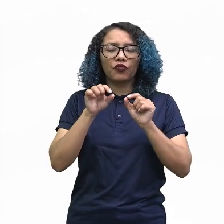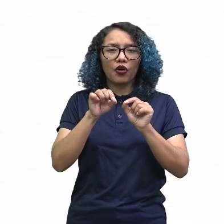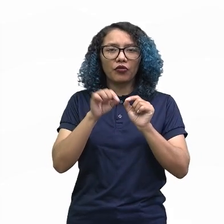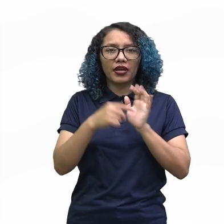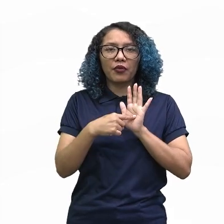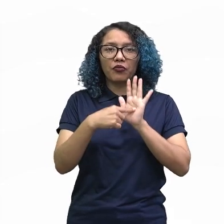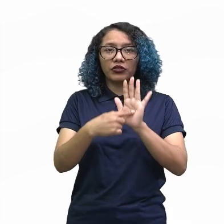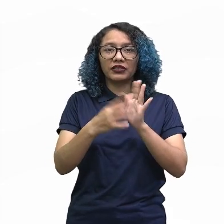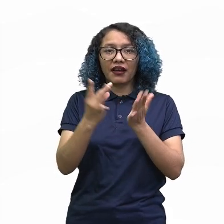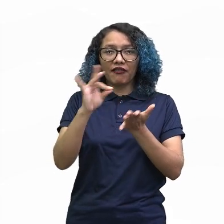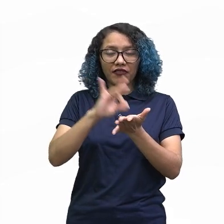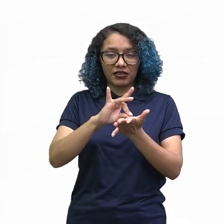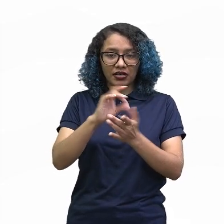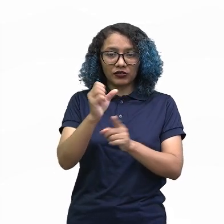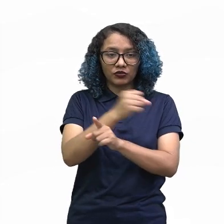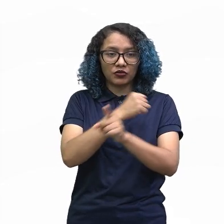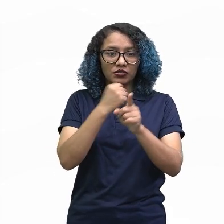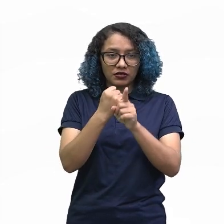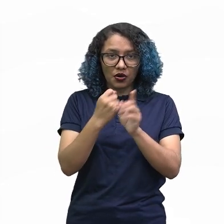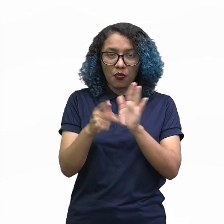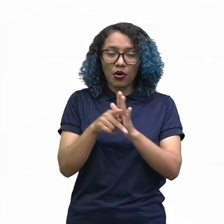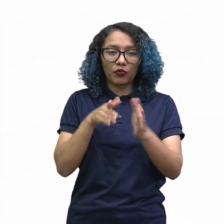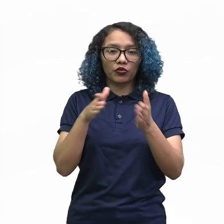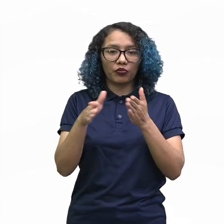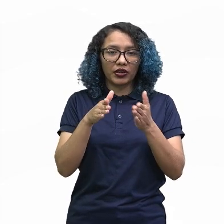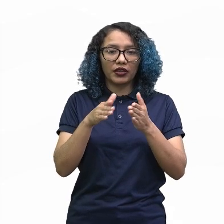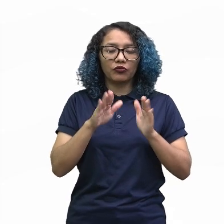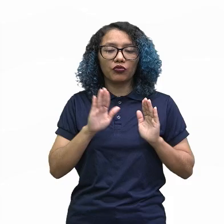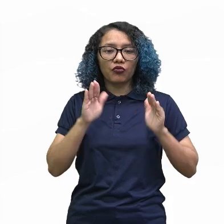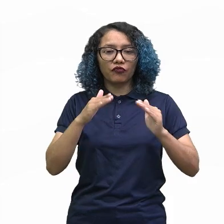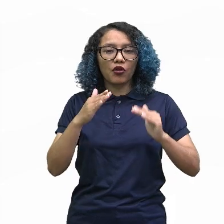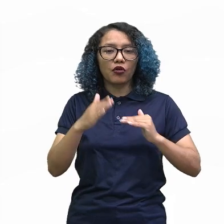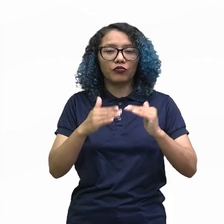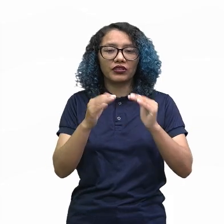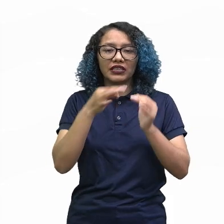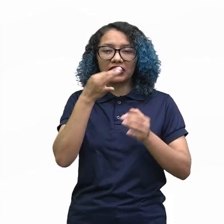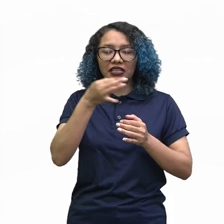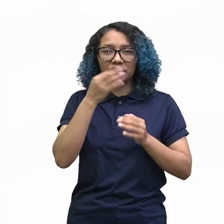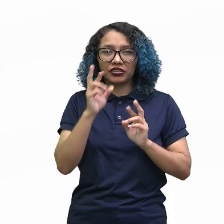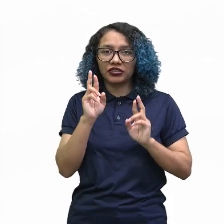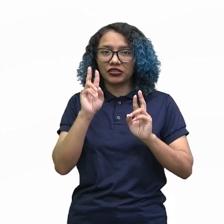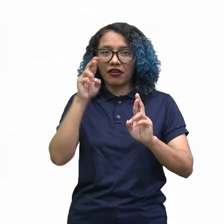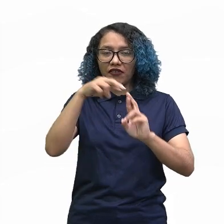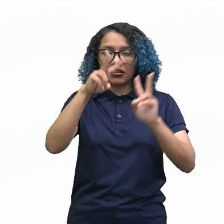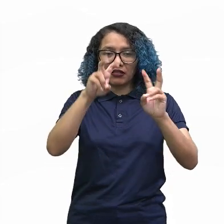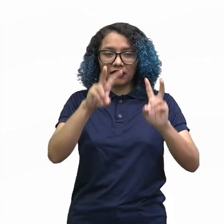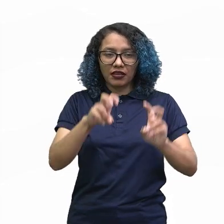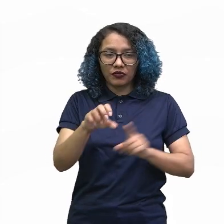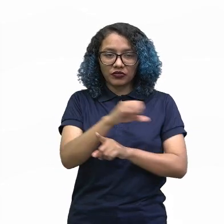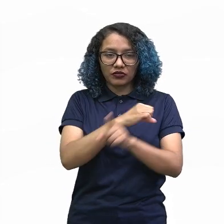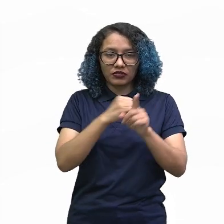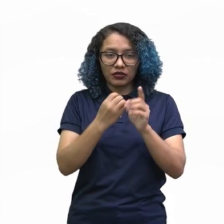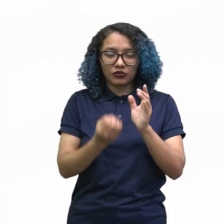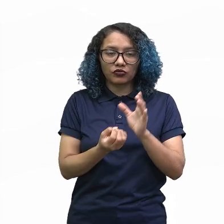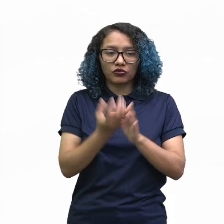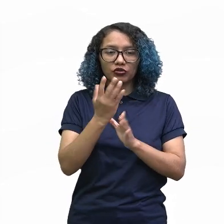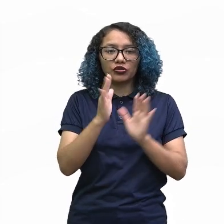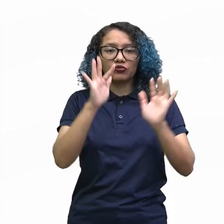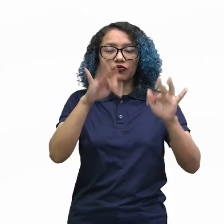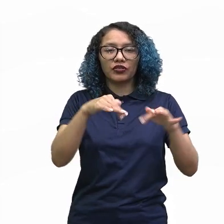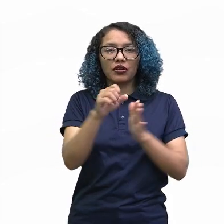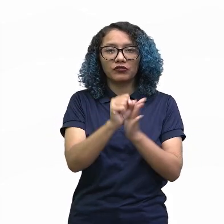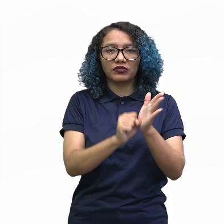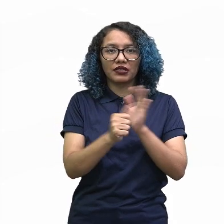da realidade social da época, construindo críticas a temas sociais. Surgiu no final do